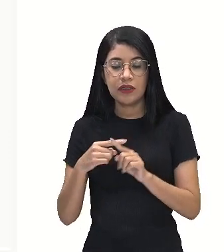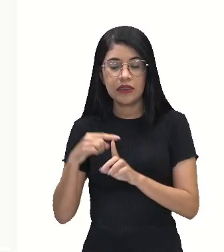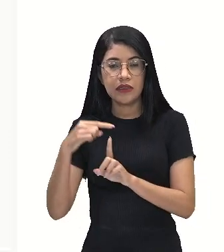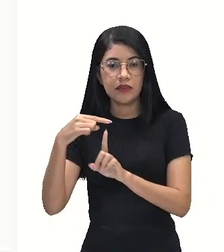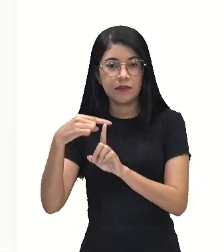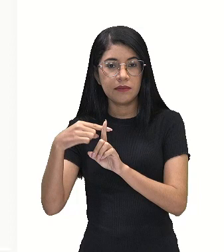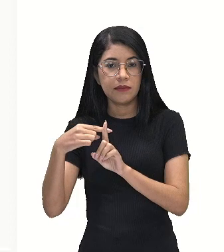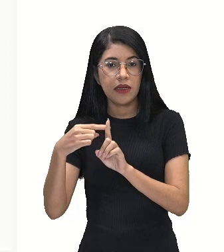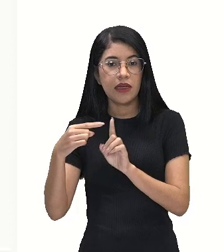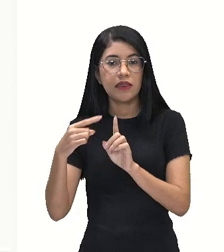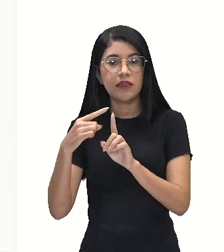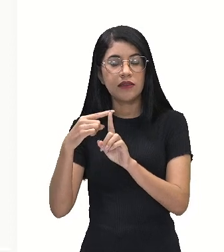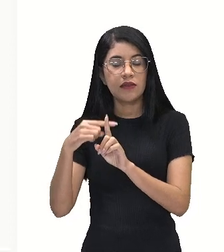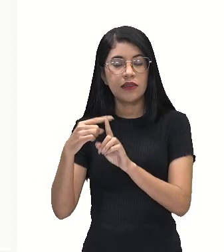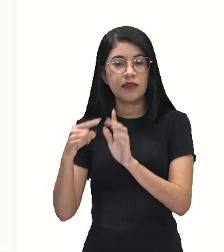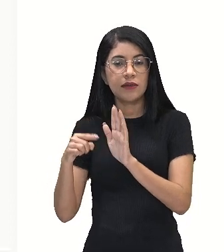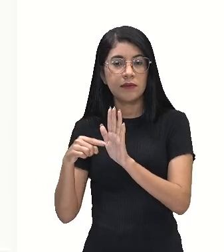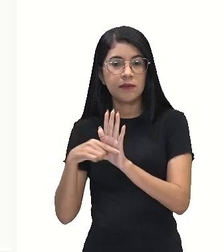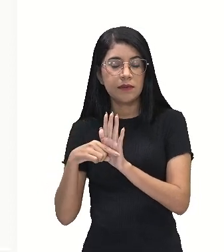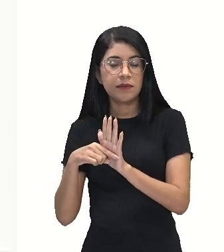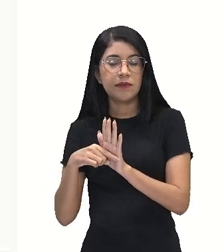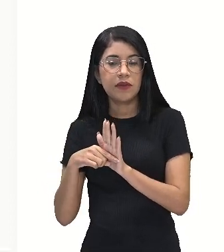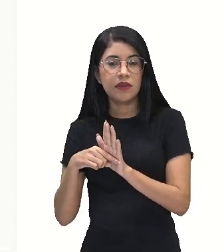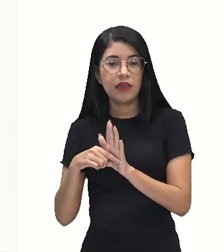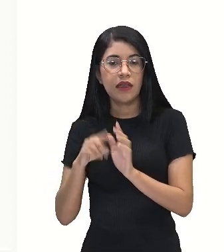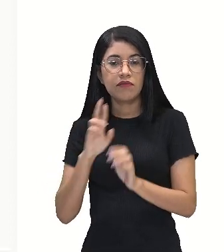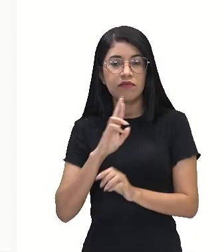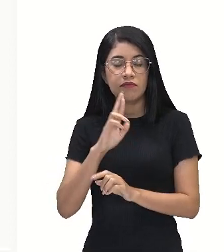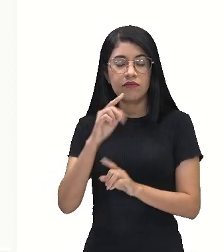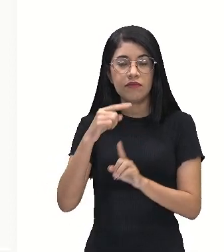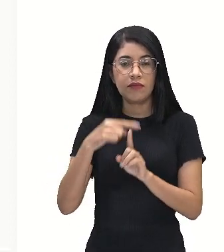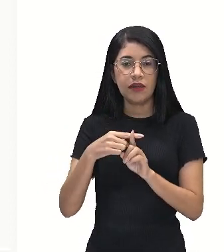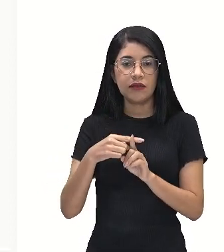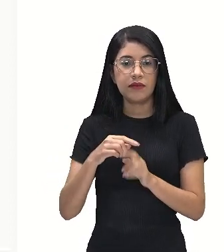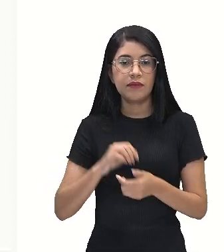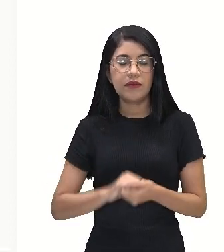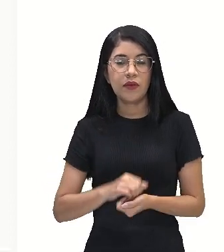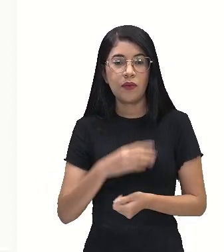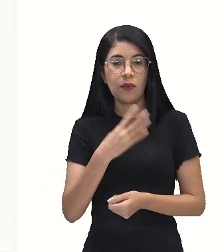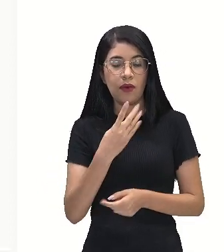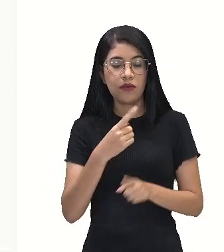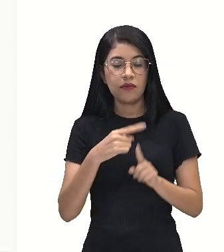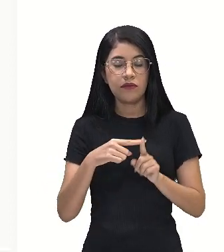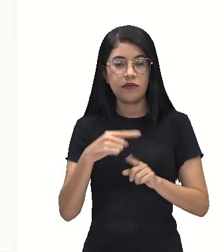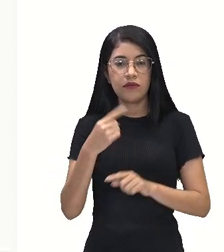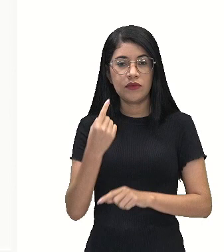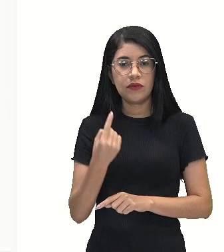Menos vezes menos, mais. 4 vezes 1, 4, né?